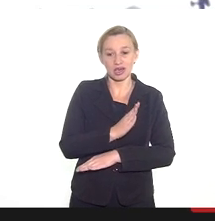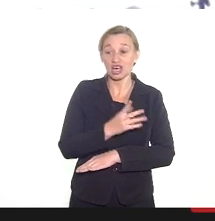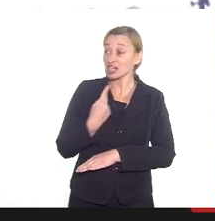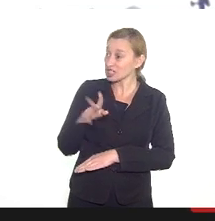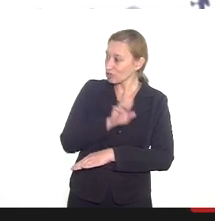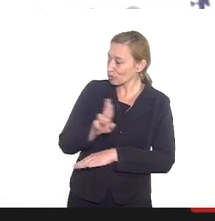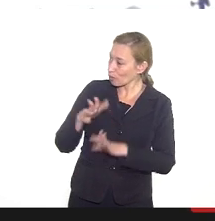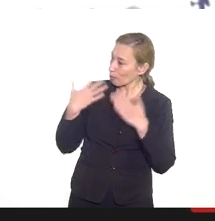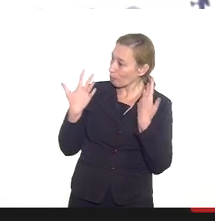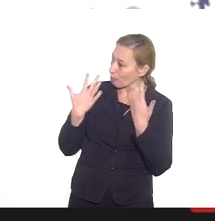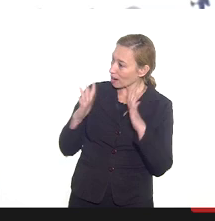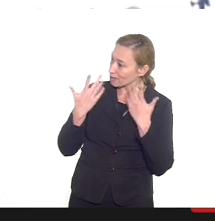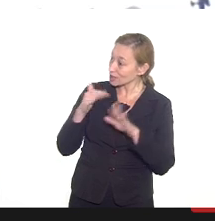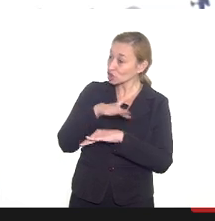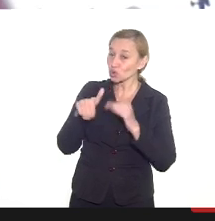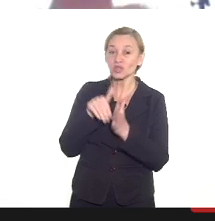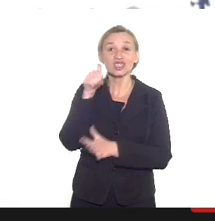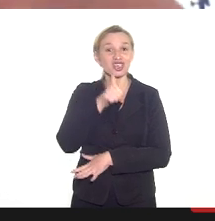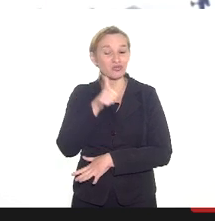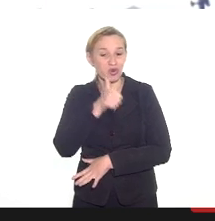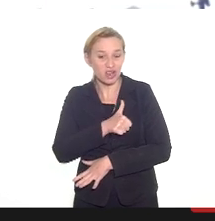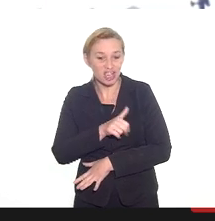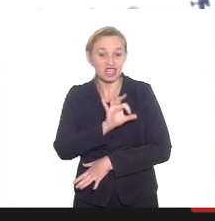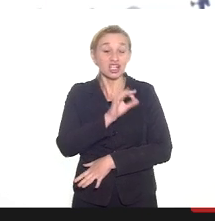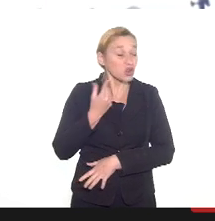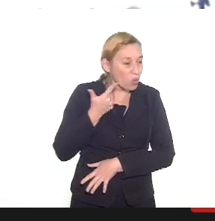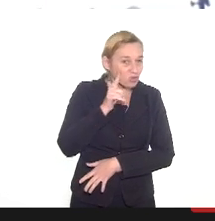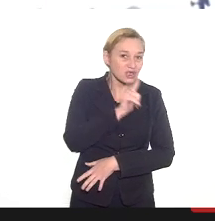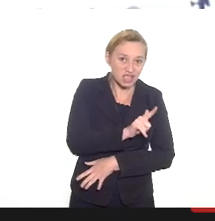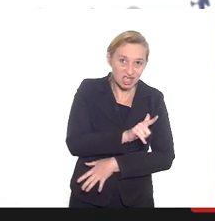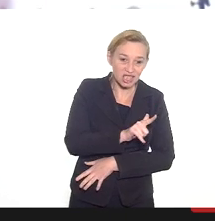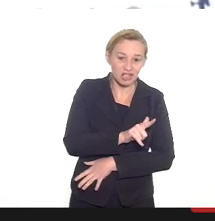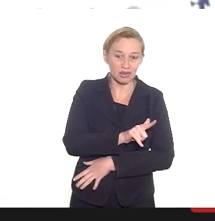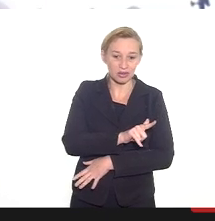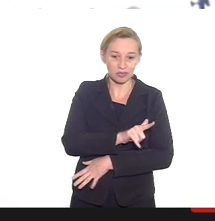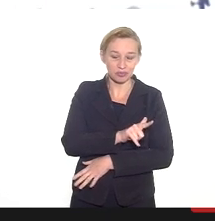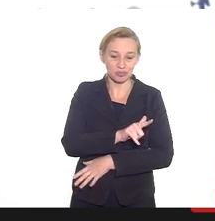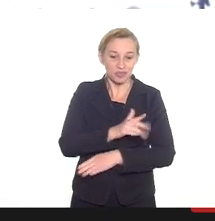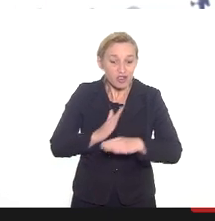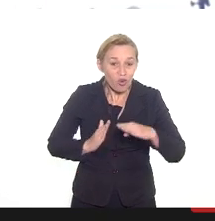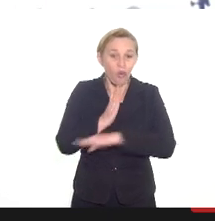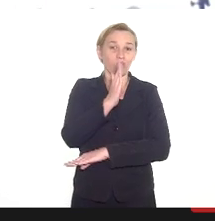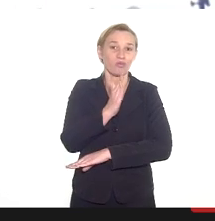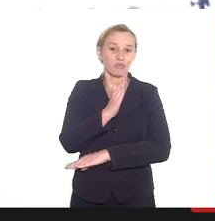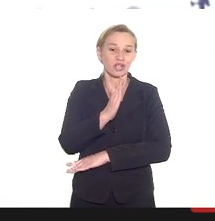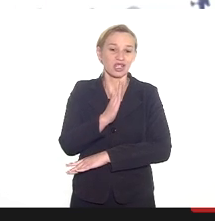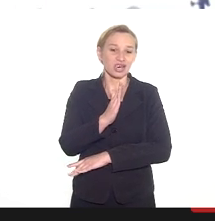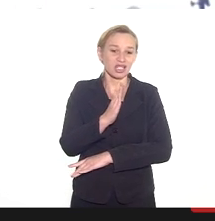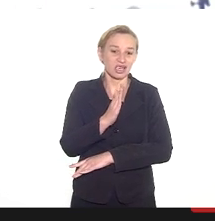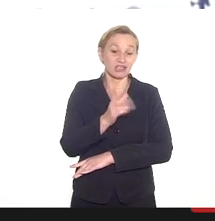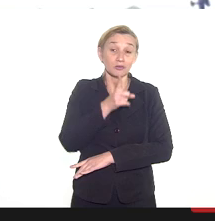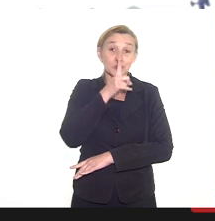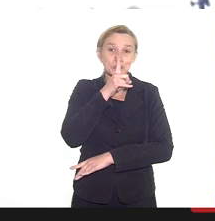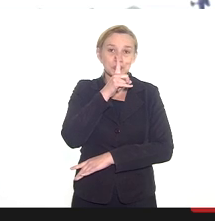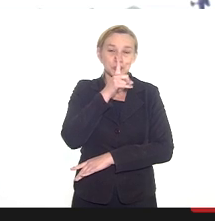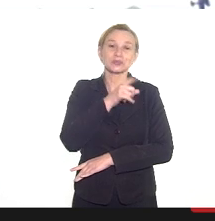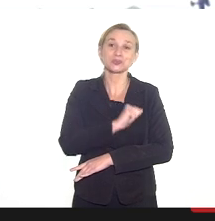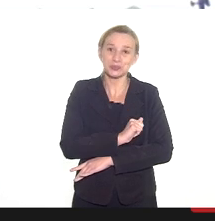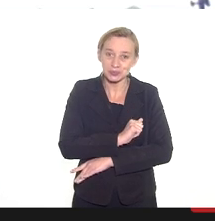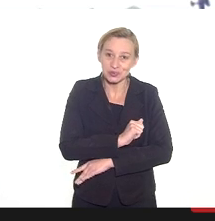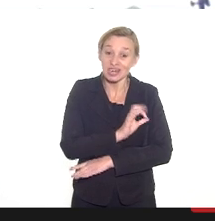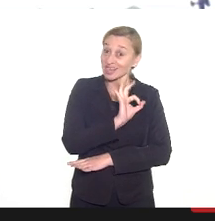quero parabenizar todas as mulheres que conseguiram efetivamente romper esse ciclo de silêncio